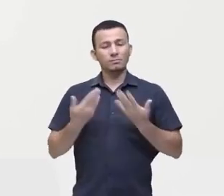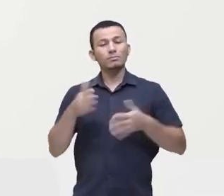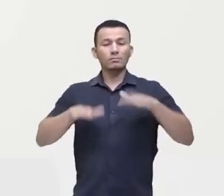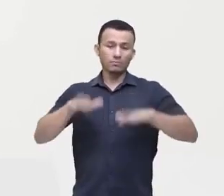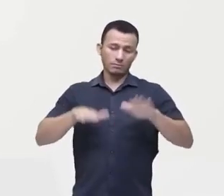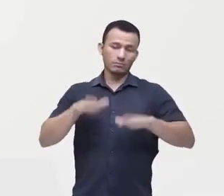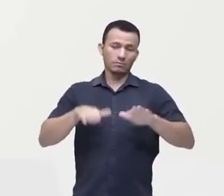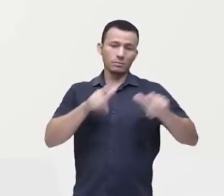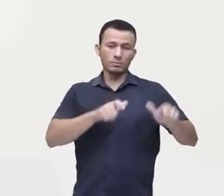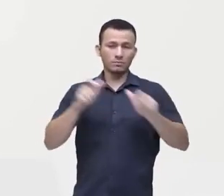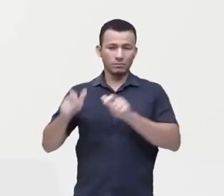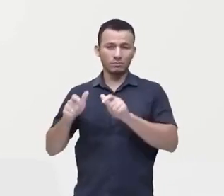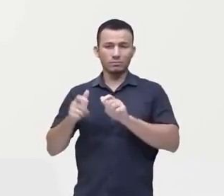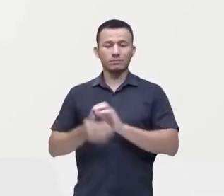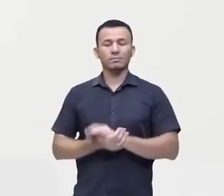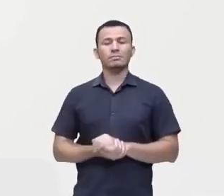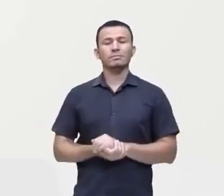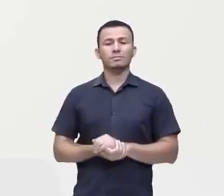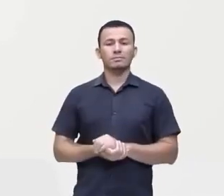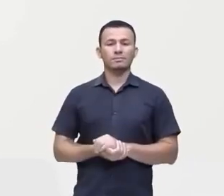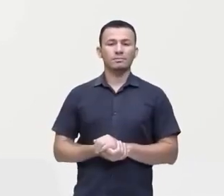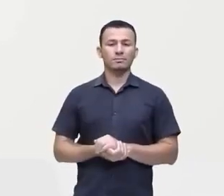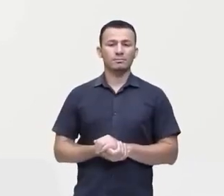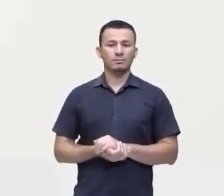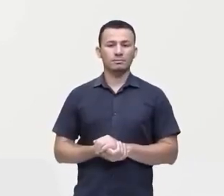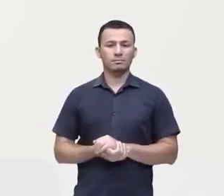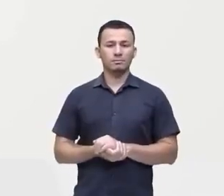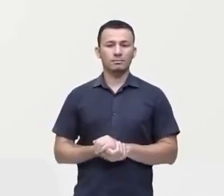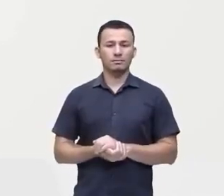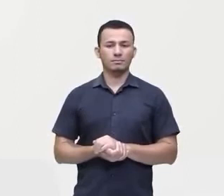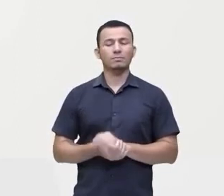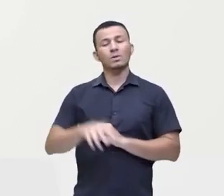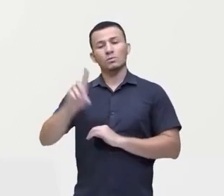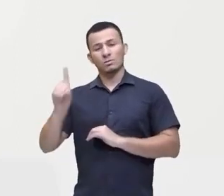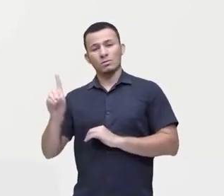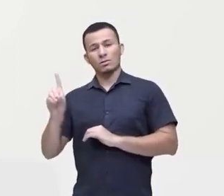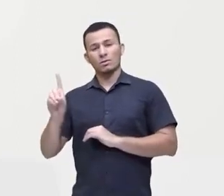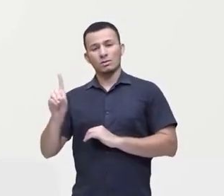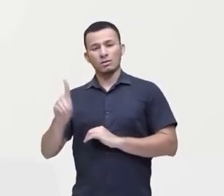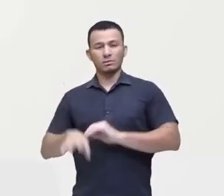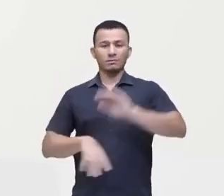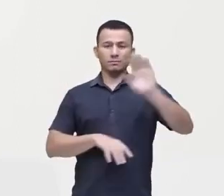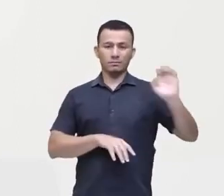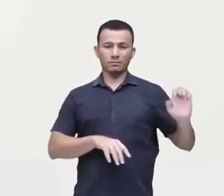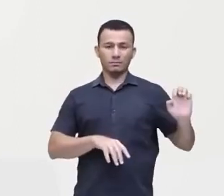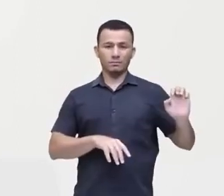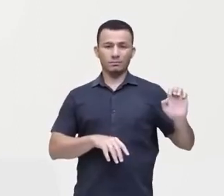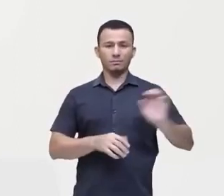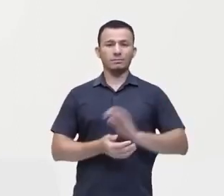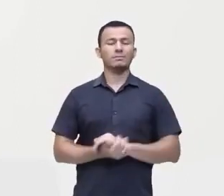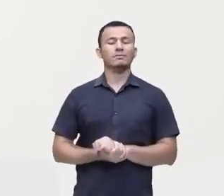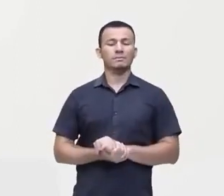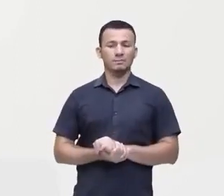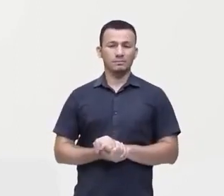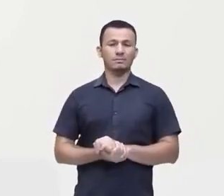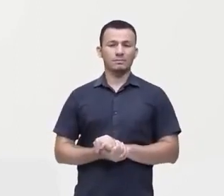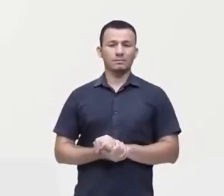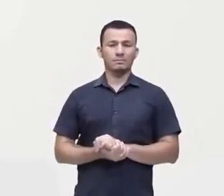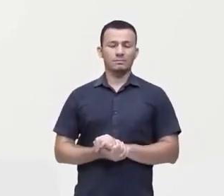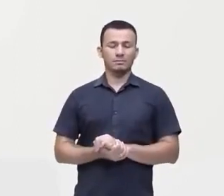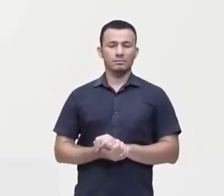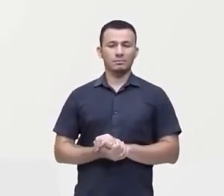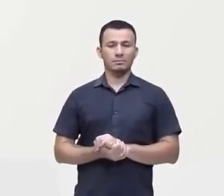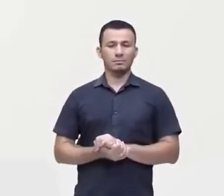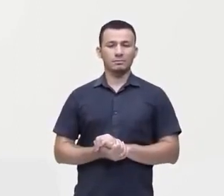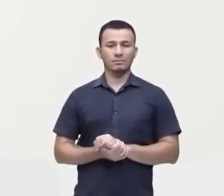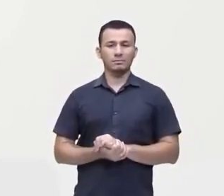servem para saber a nossa localização. Direita, esquerda. Olha aí, os coleguinhas.